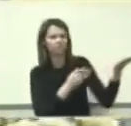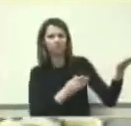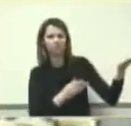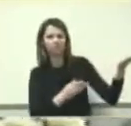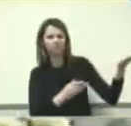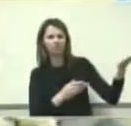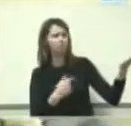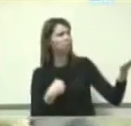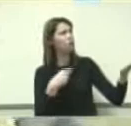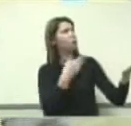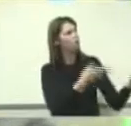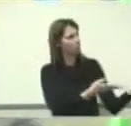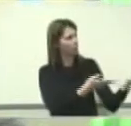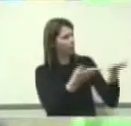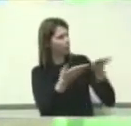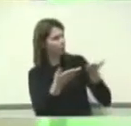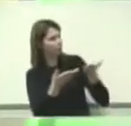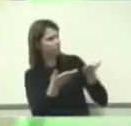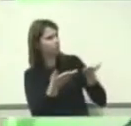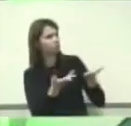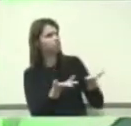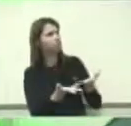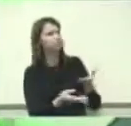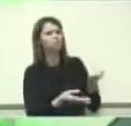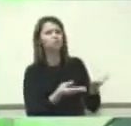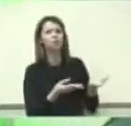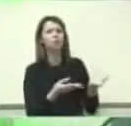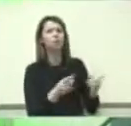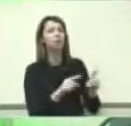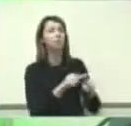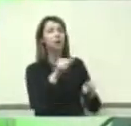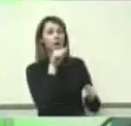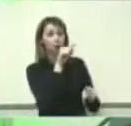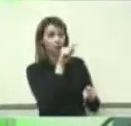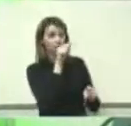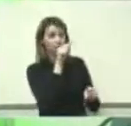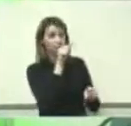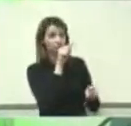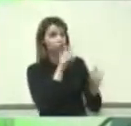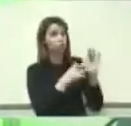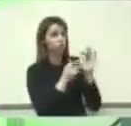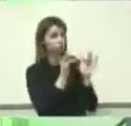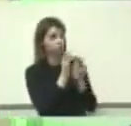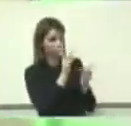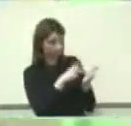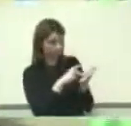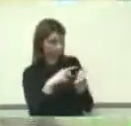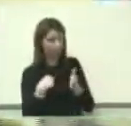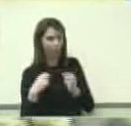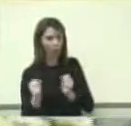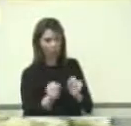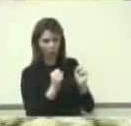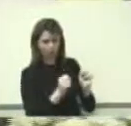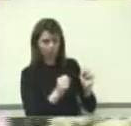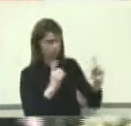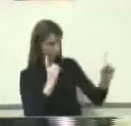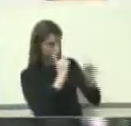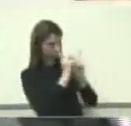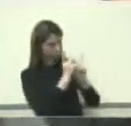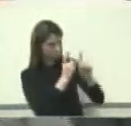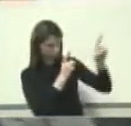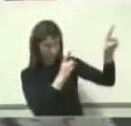que eu estou duvidando mas se és tu deixa-me ter contigo